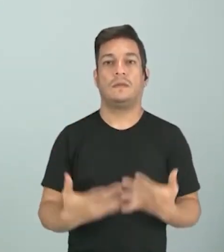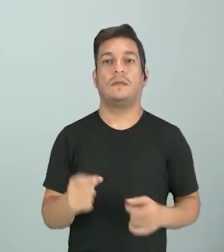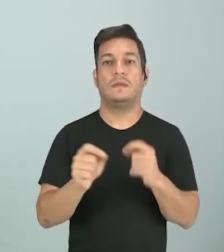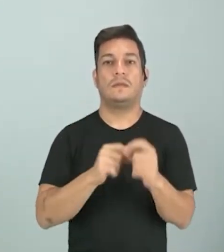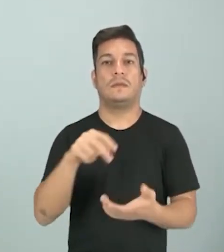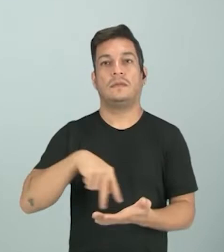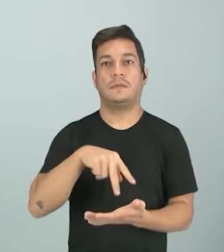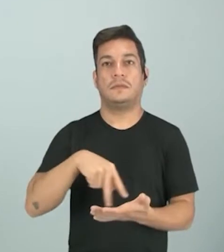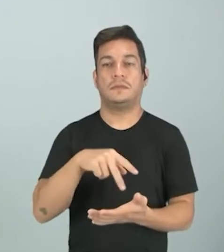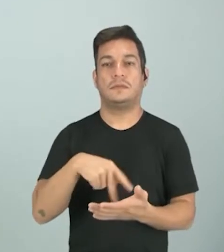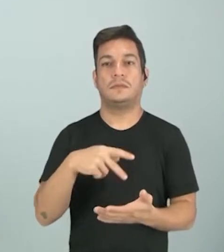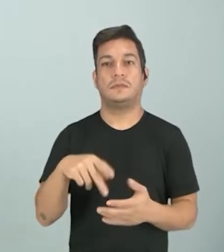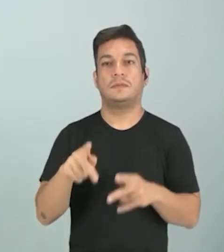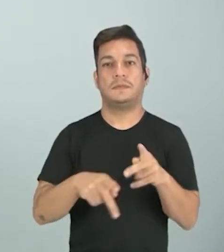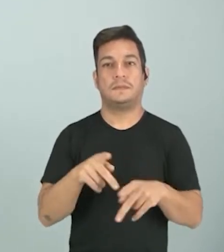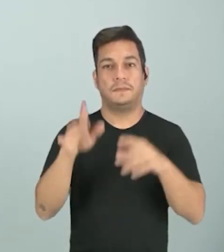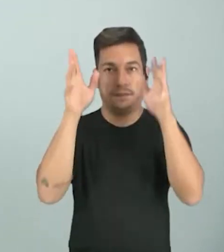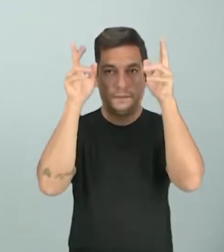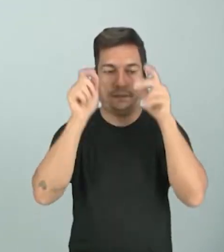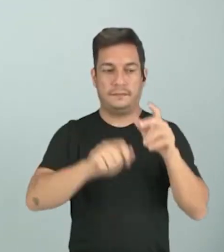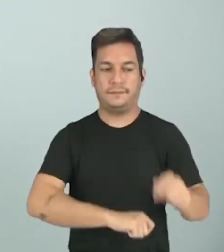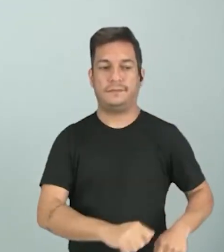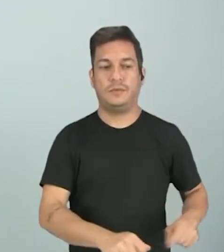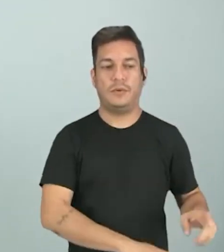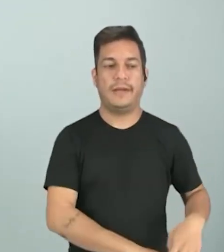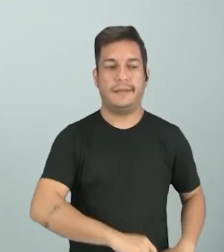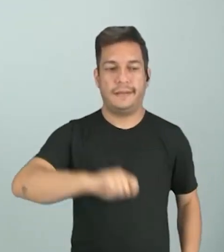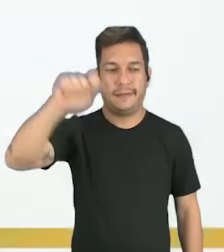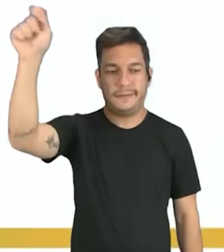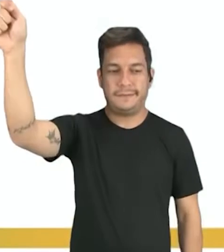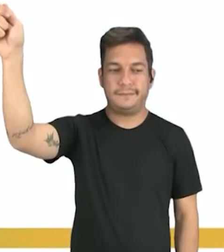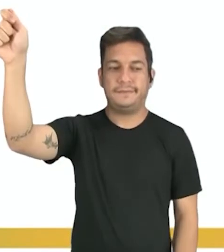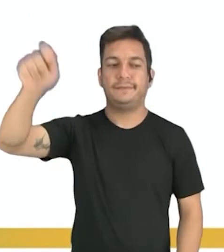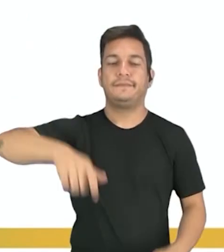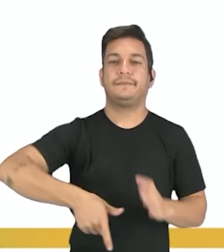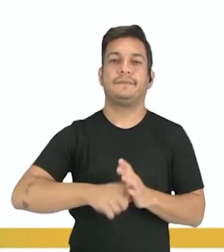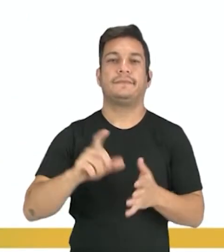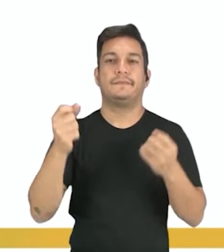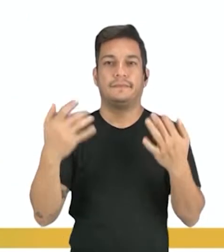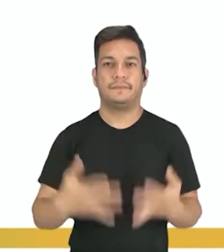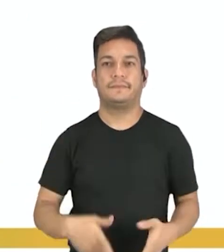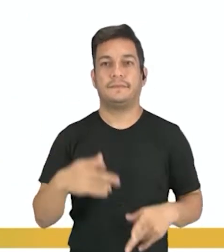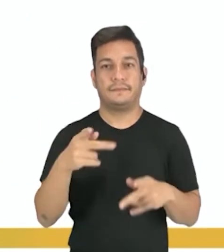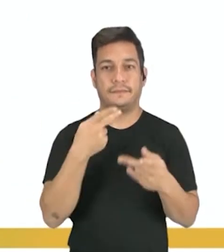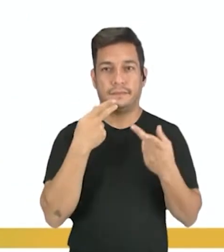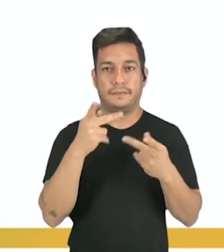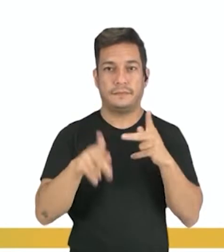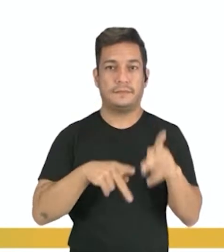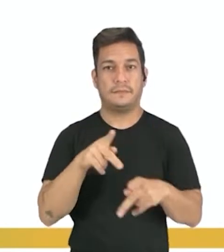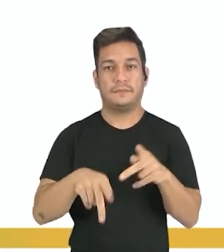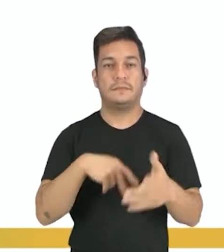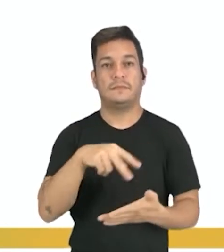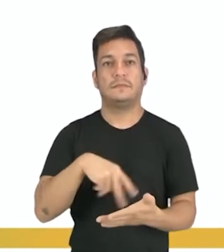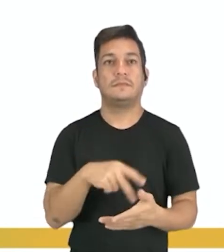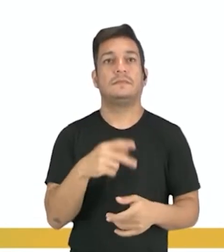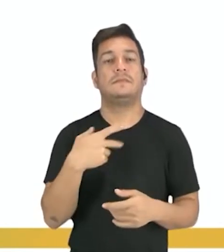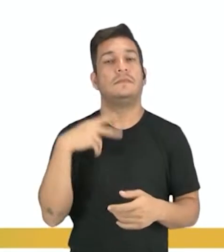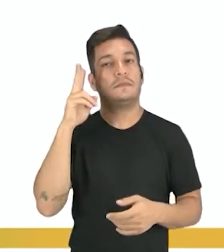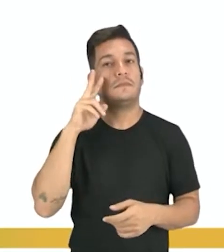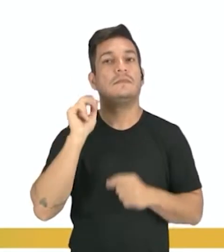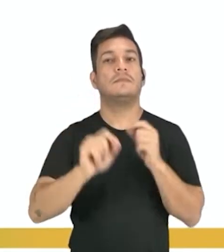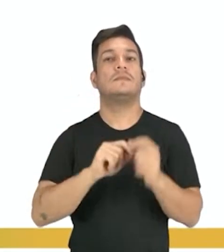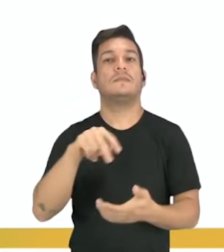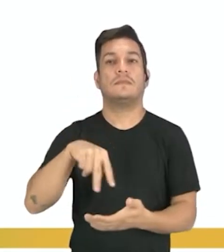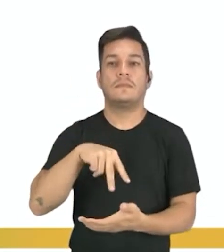falar um pouquinho sobre danças populares no Acre Mas antes a gente falar sobre as danças populares a gente tem que lembrar o que que é